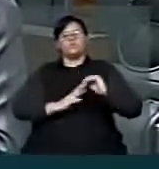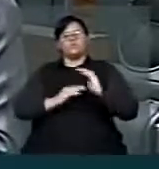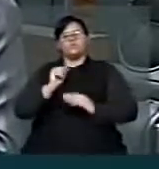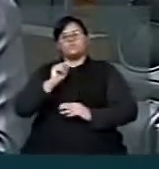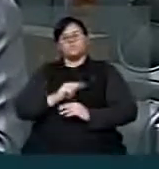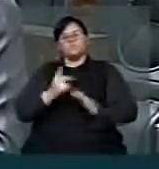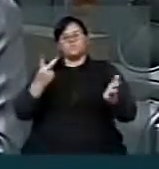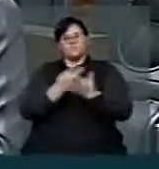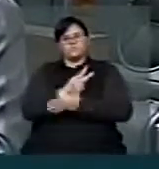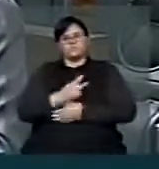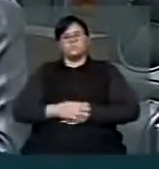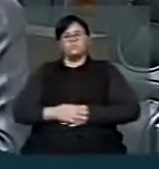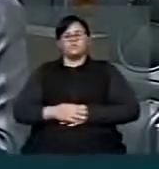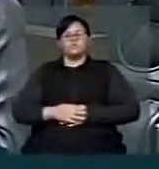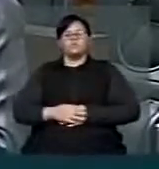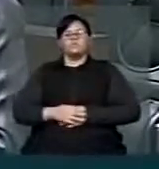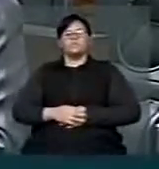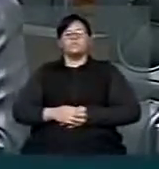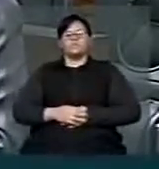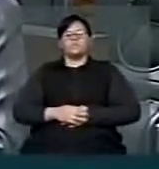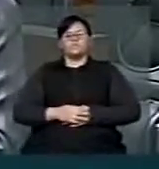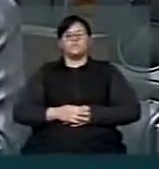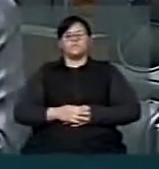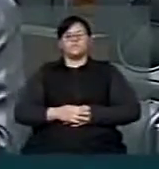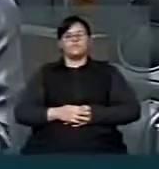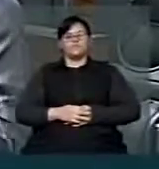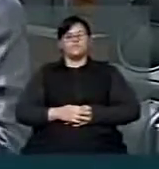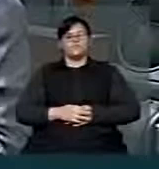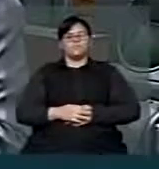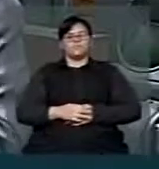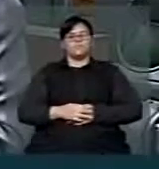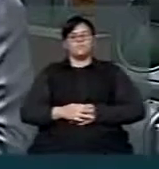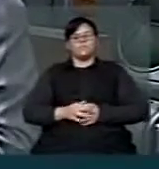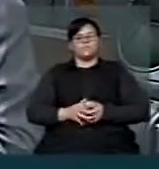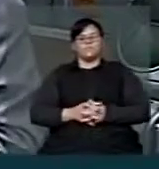do Rio de Janeiro a elucidar